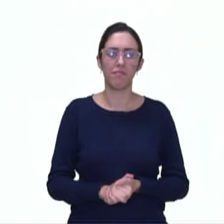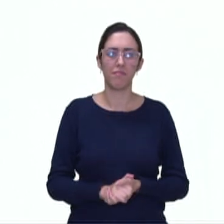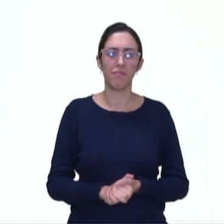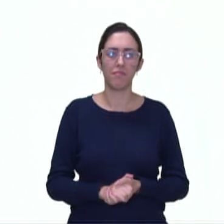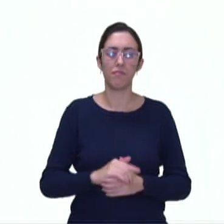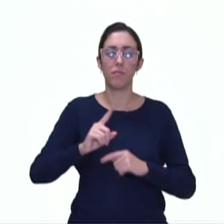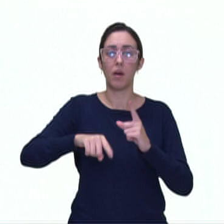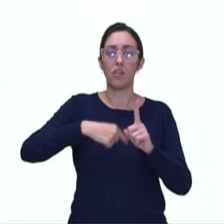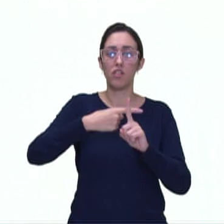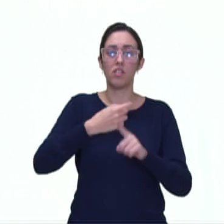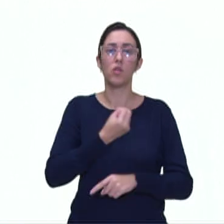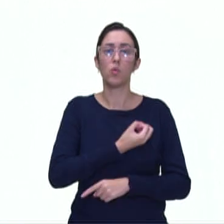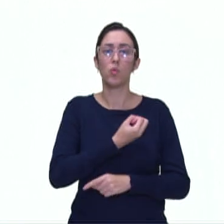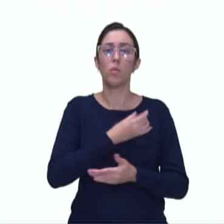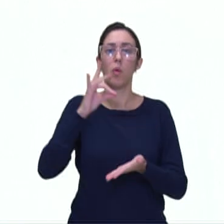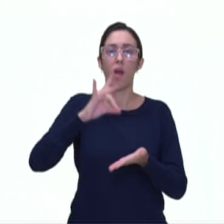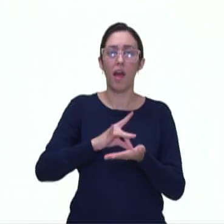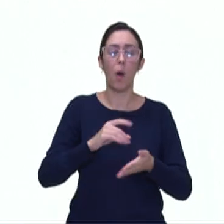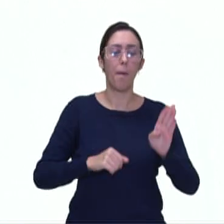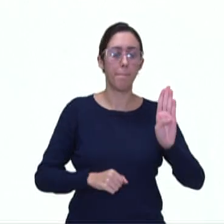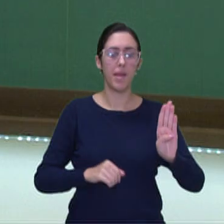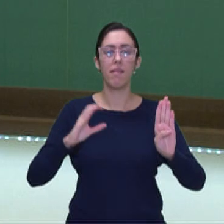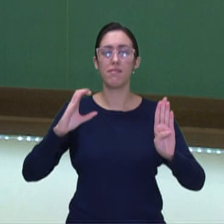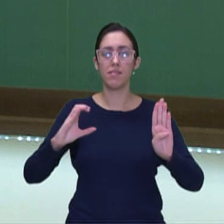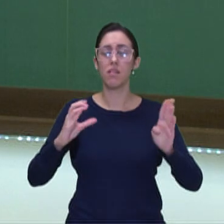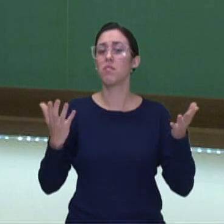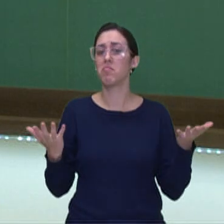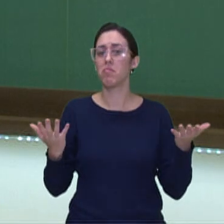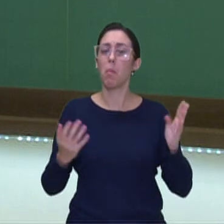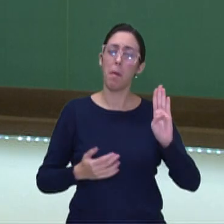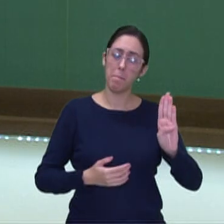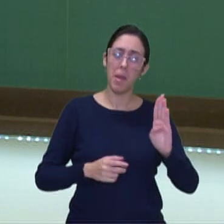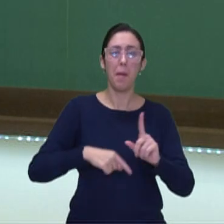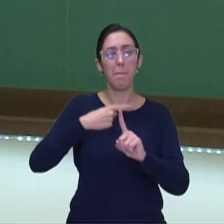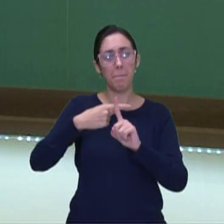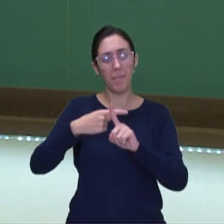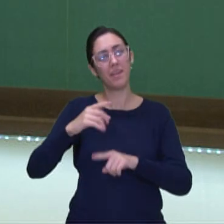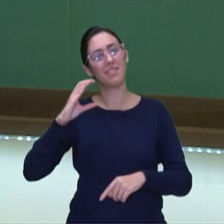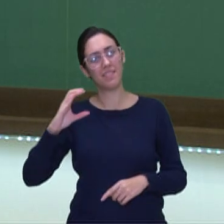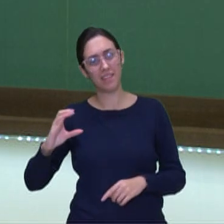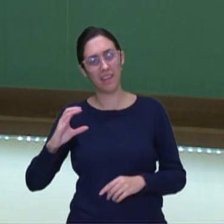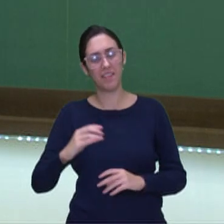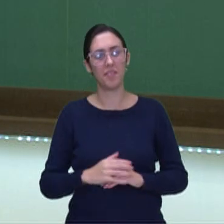A adição dos números reais b e c vai ser o quê? B mais c.